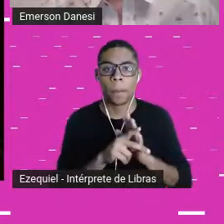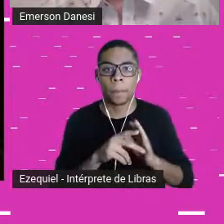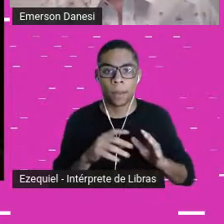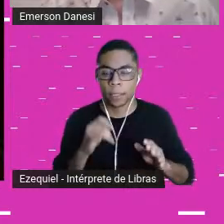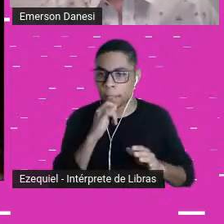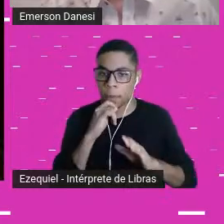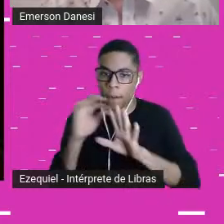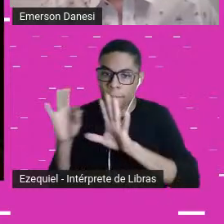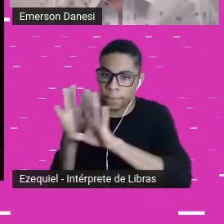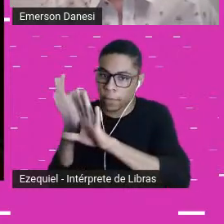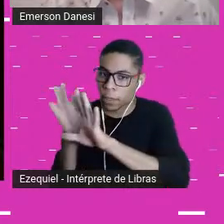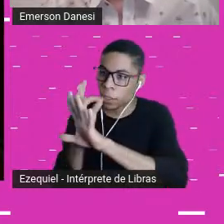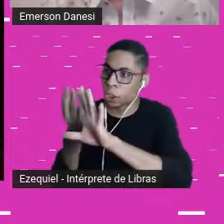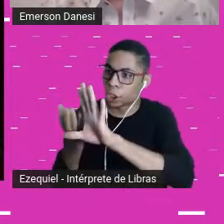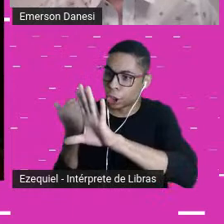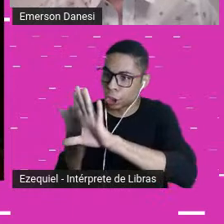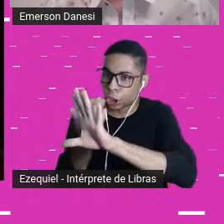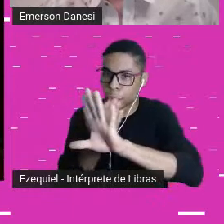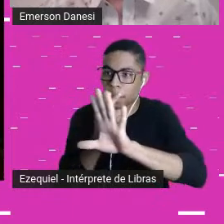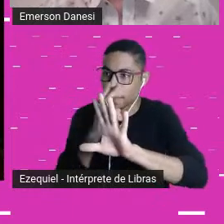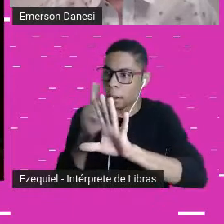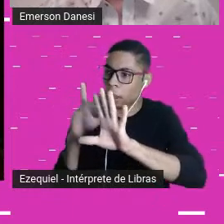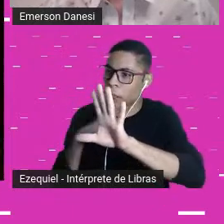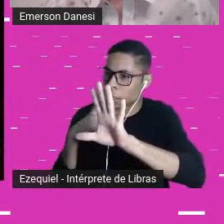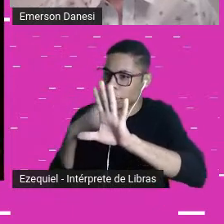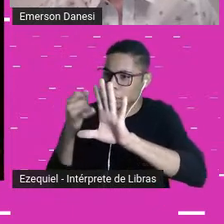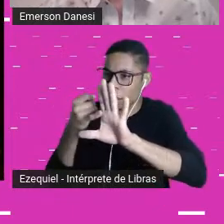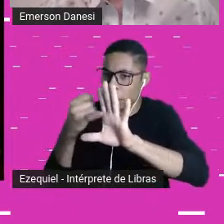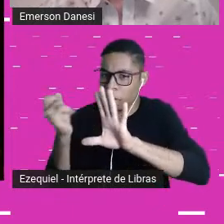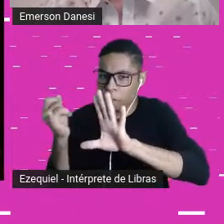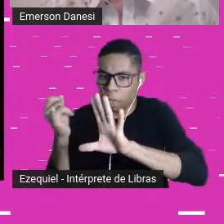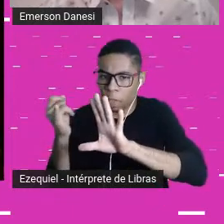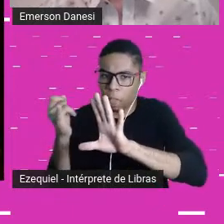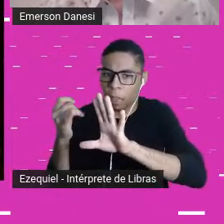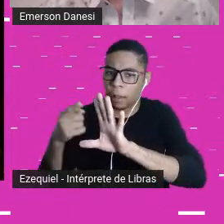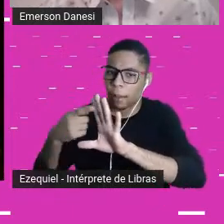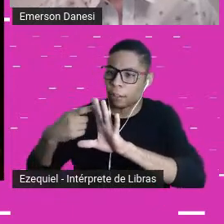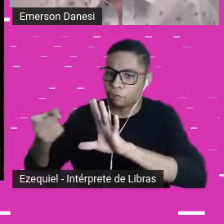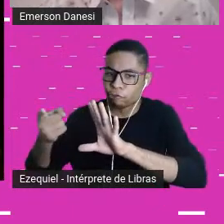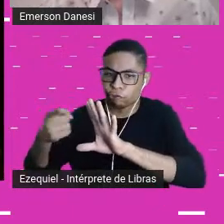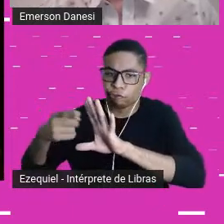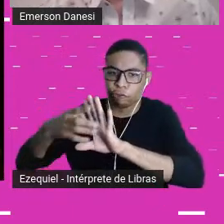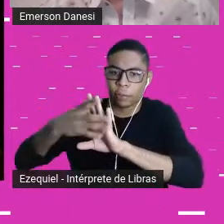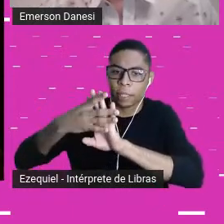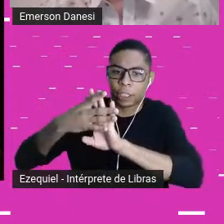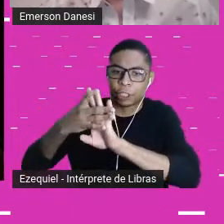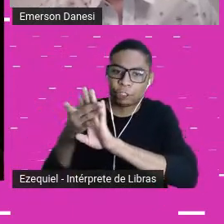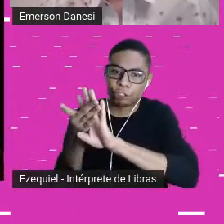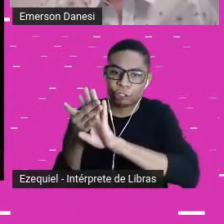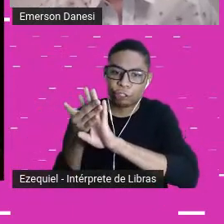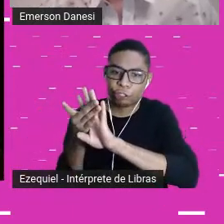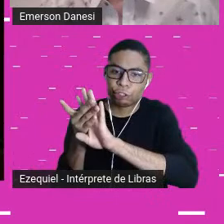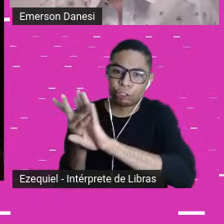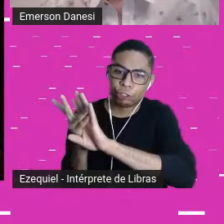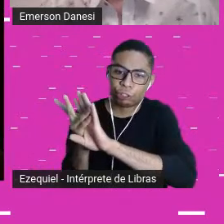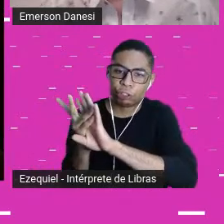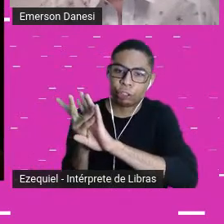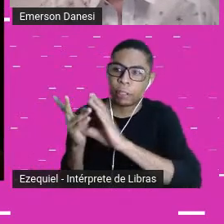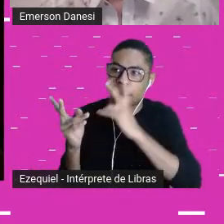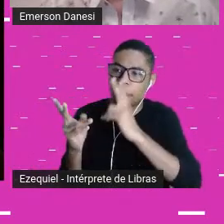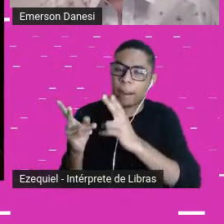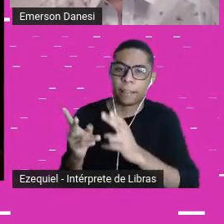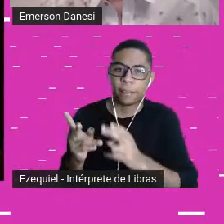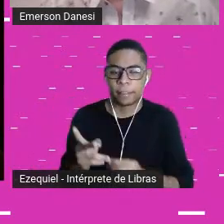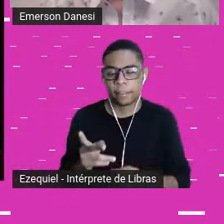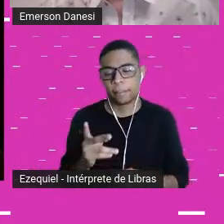tirava o fio, ficava um aberto ali, ficava uma abertura, uma fenda, digamos